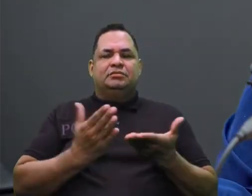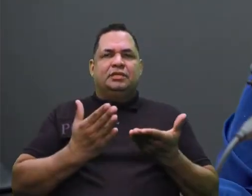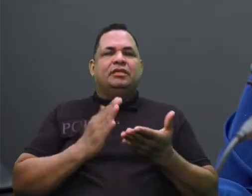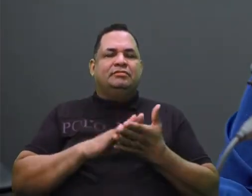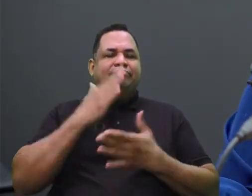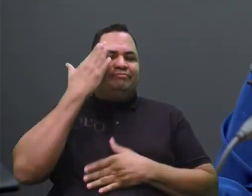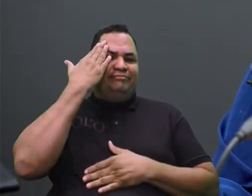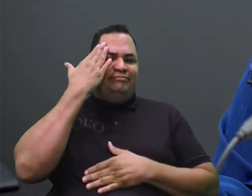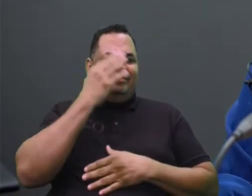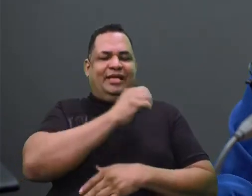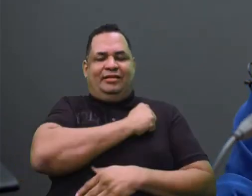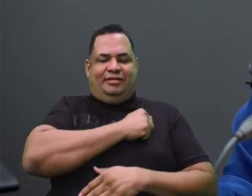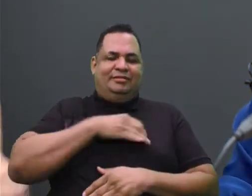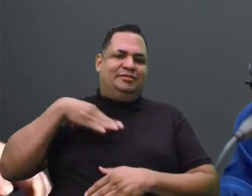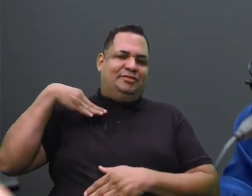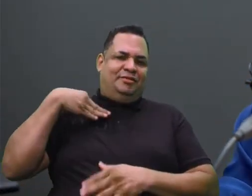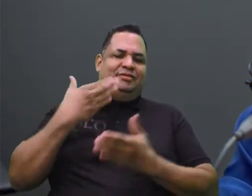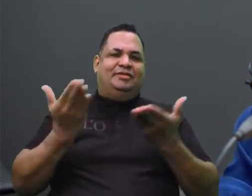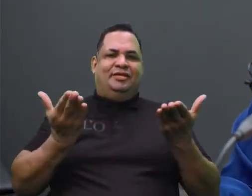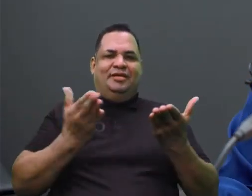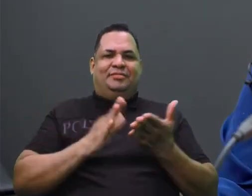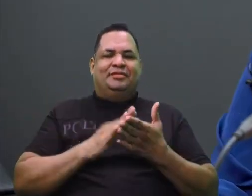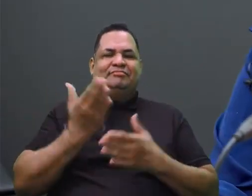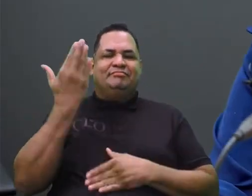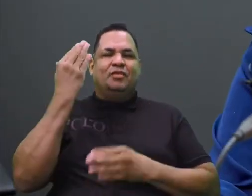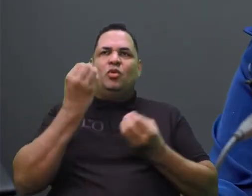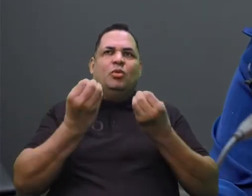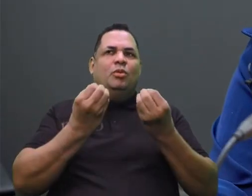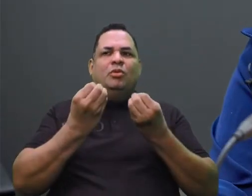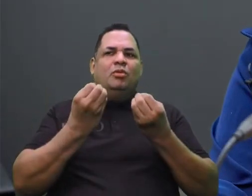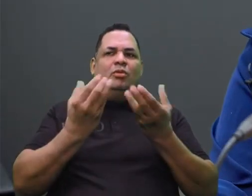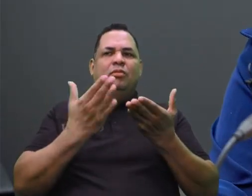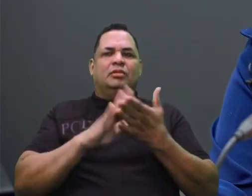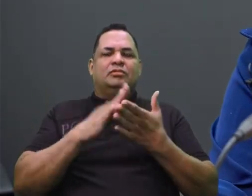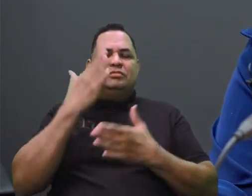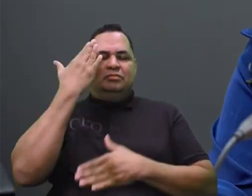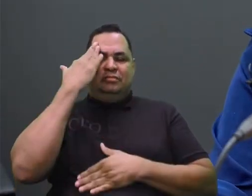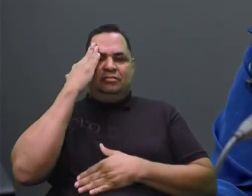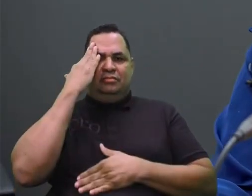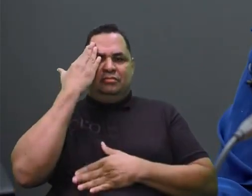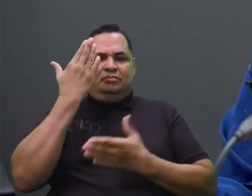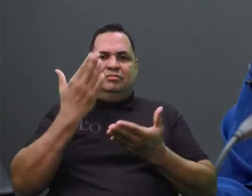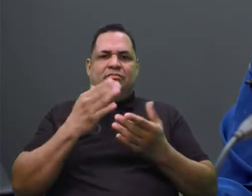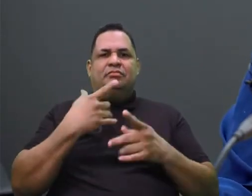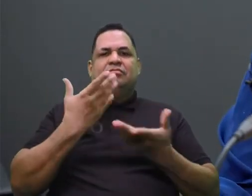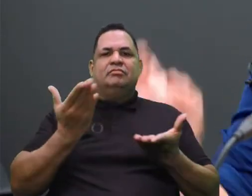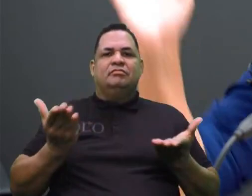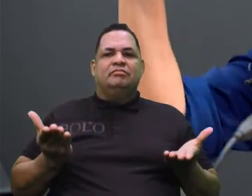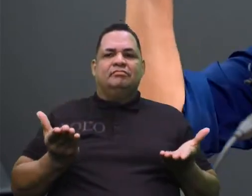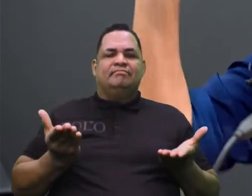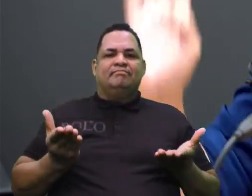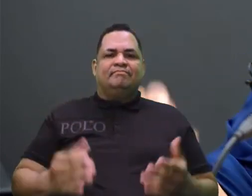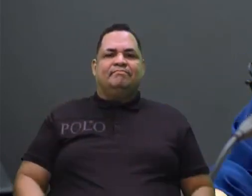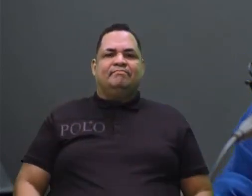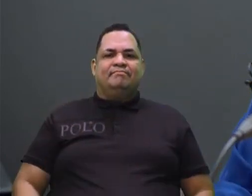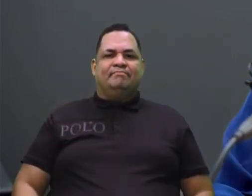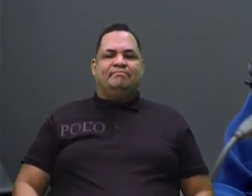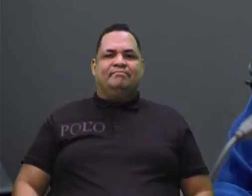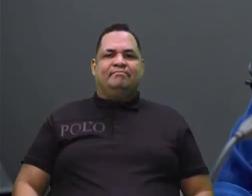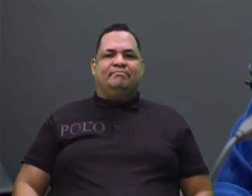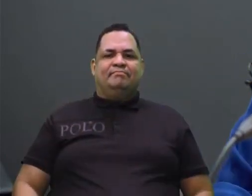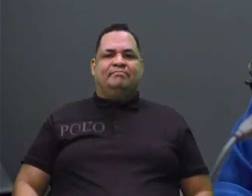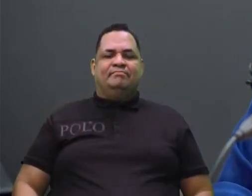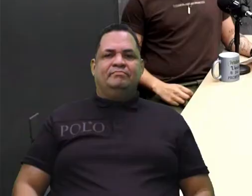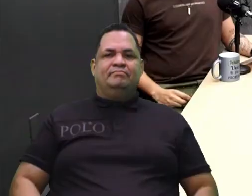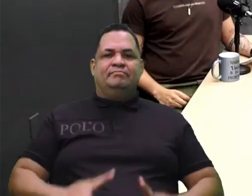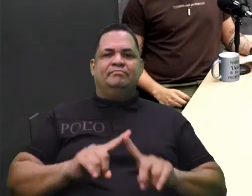compreendo que era uma... Sim, da era época, o que ele tinha, exatamente. Né? Como vocês, jovens, falam, era o que tinha para hoje, para aquele momento lá, né? Exatamente.